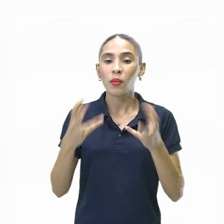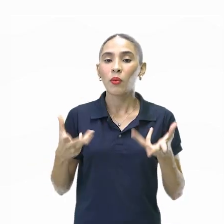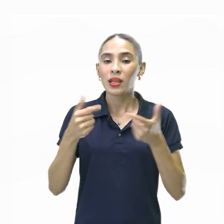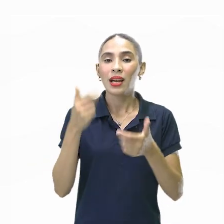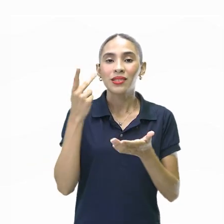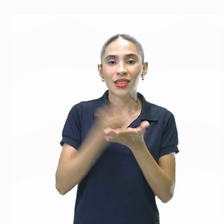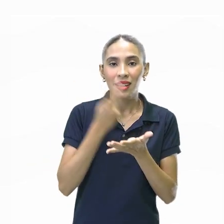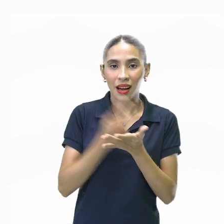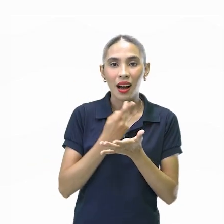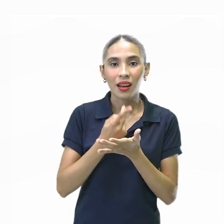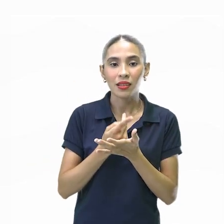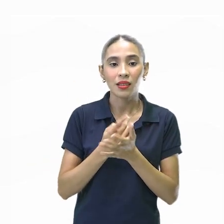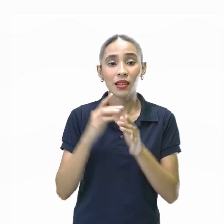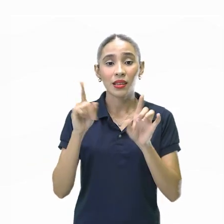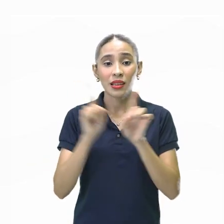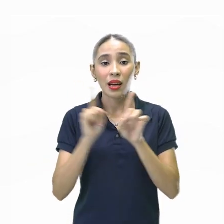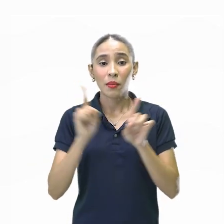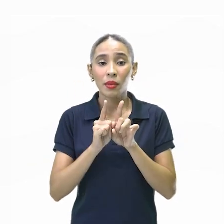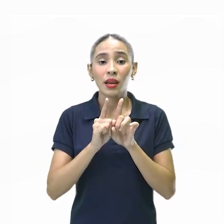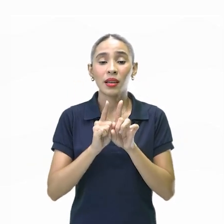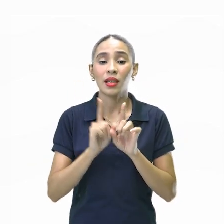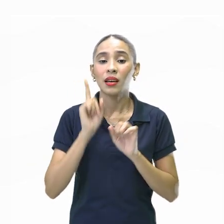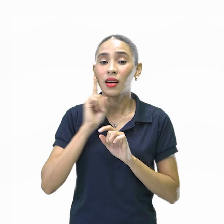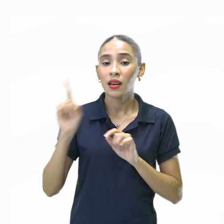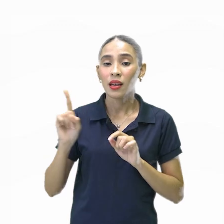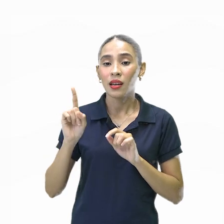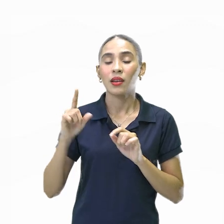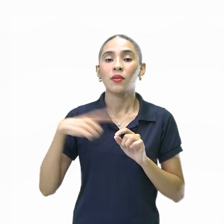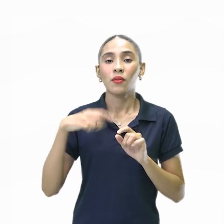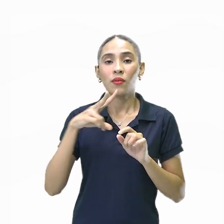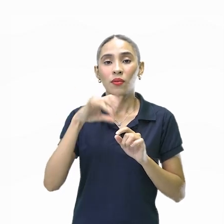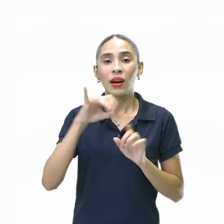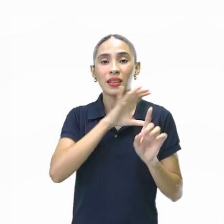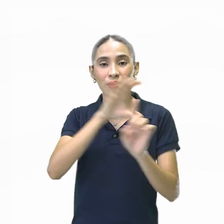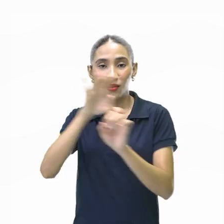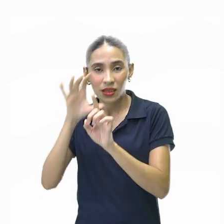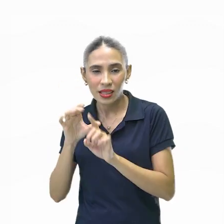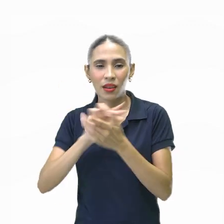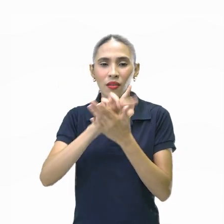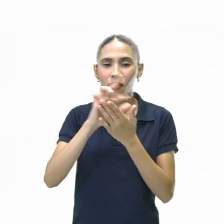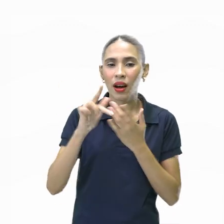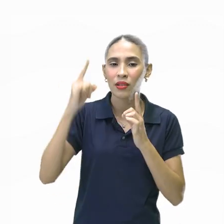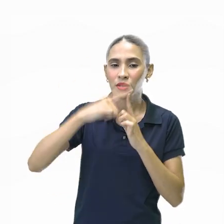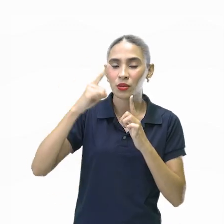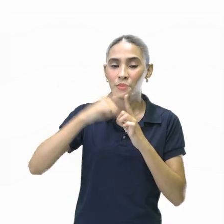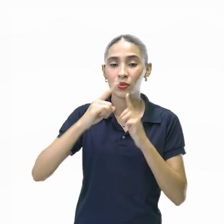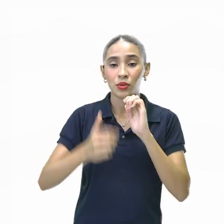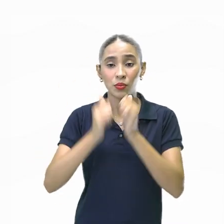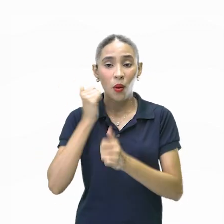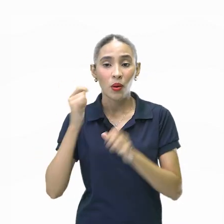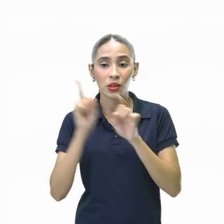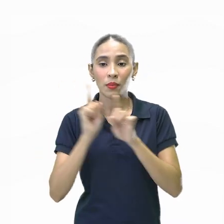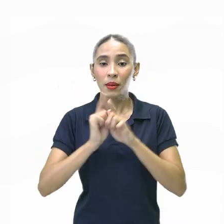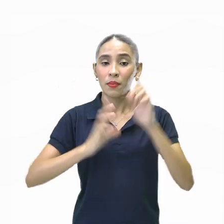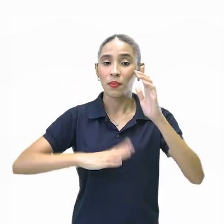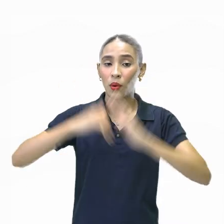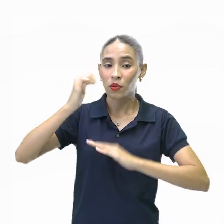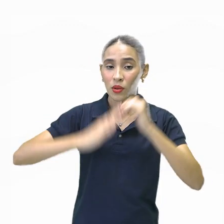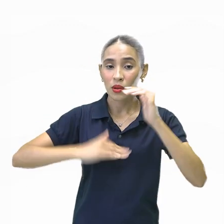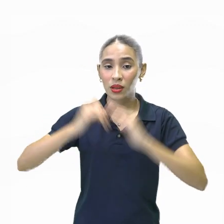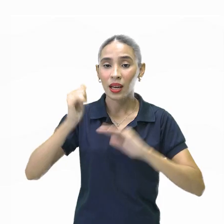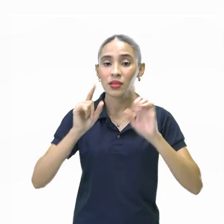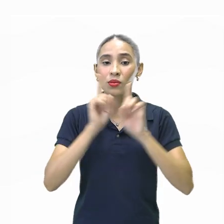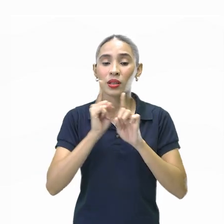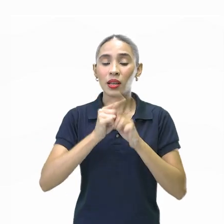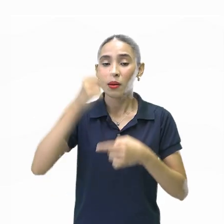existir. E os escândalos de doping abalam a credibilidade de diversas modalidades esportivas e de atletas, levando a sanções